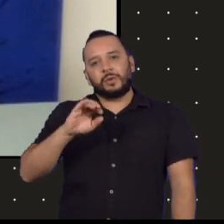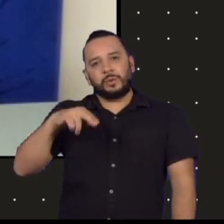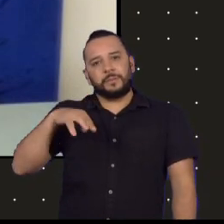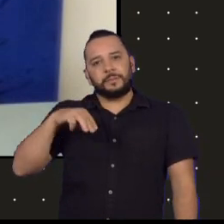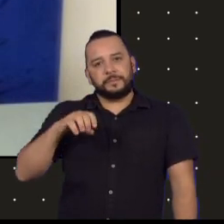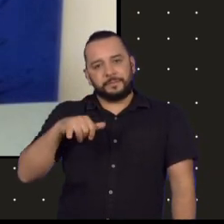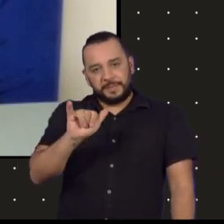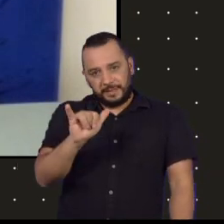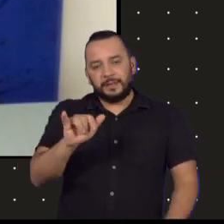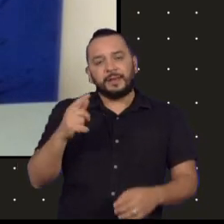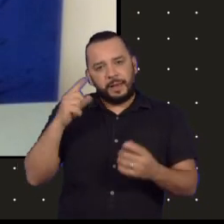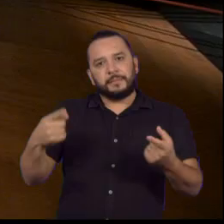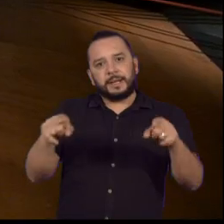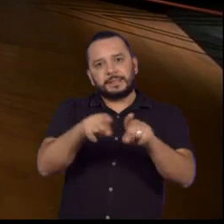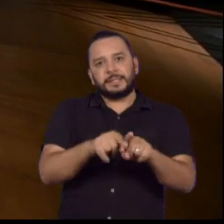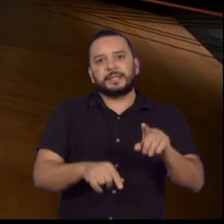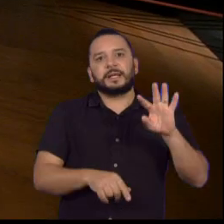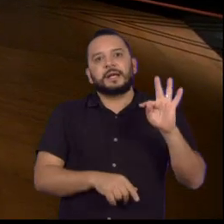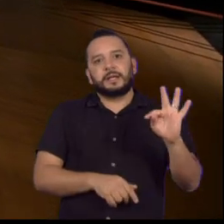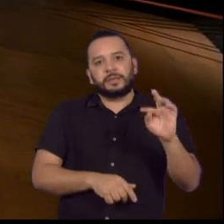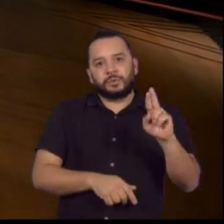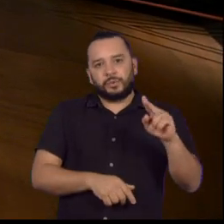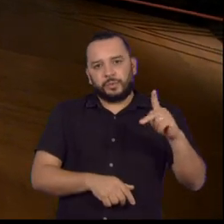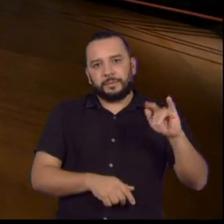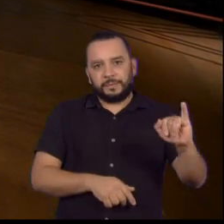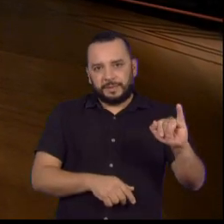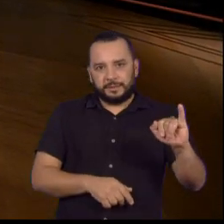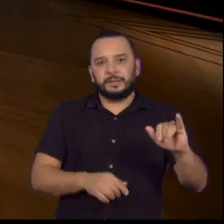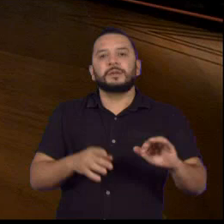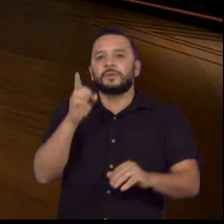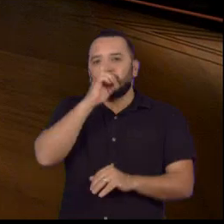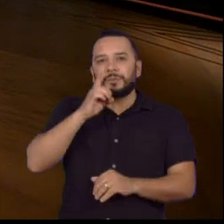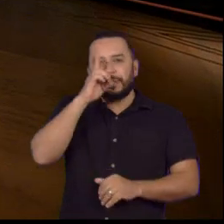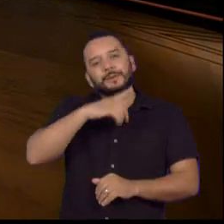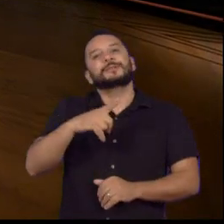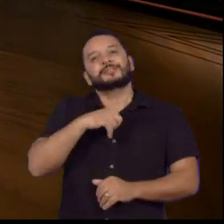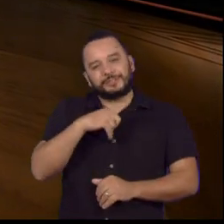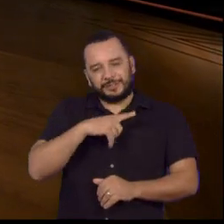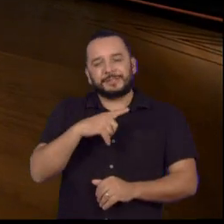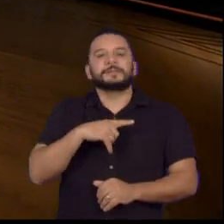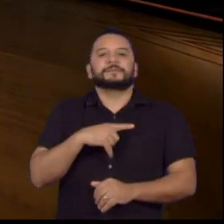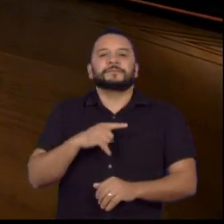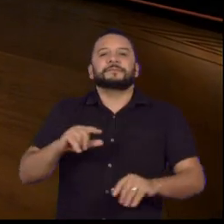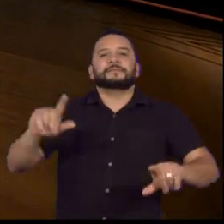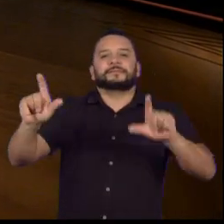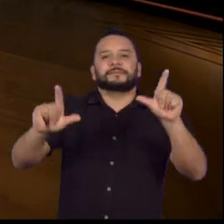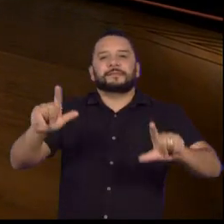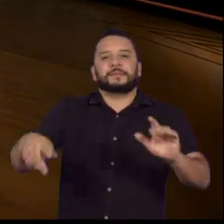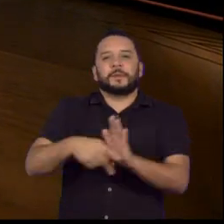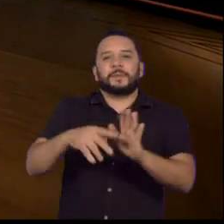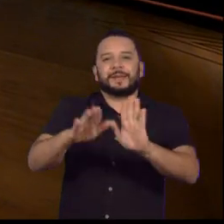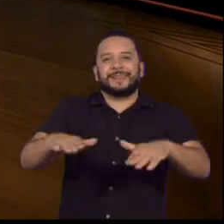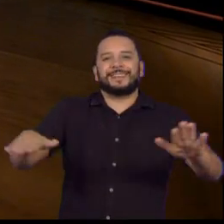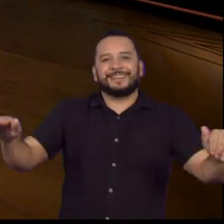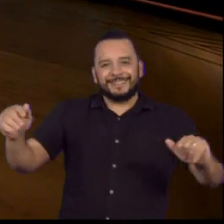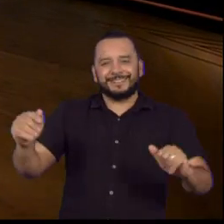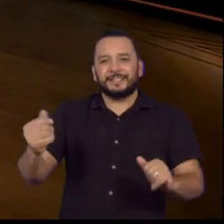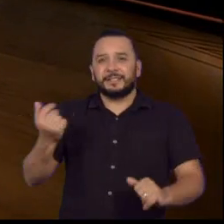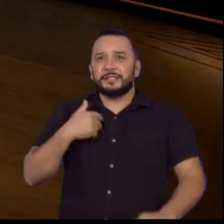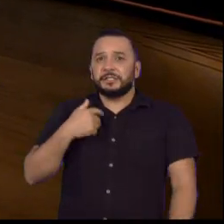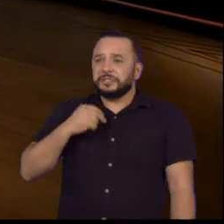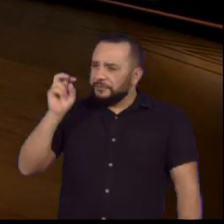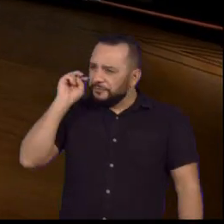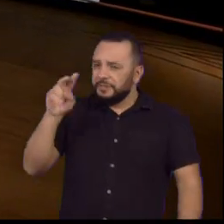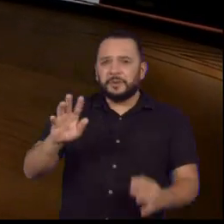Tupi, e aos domingos tinha um programa infantil. E eu e minha irmã, Eneida, uma vez passando por lá, vimos